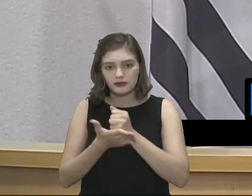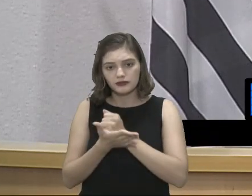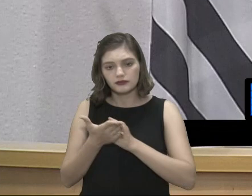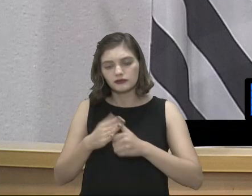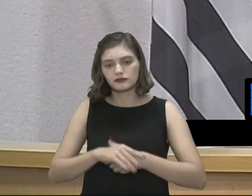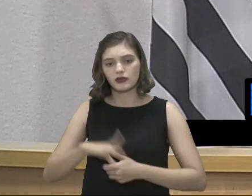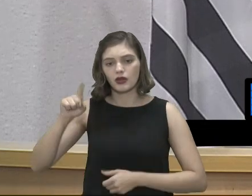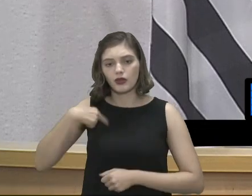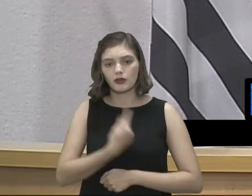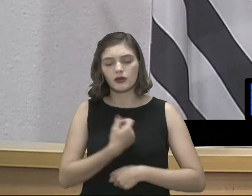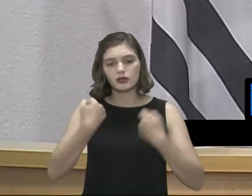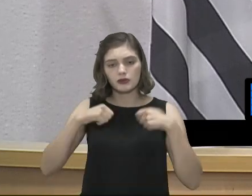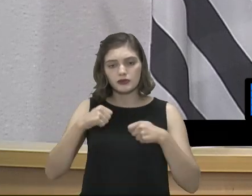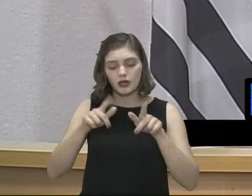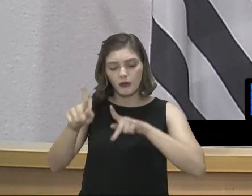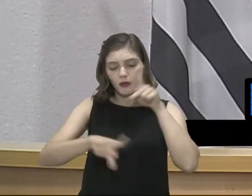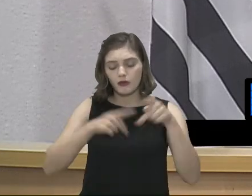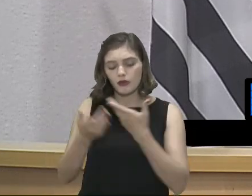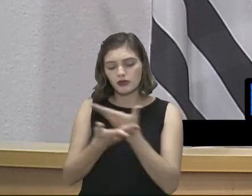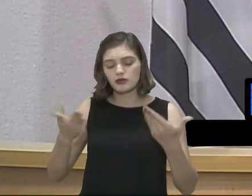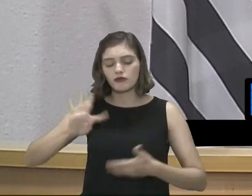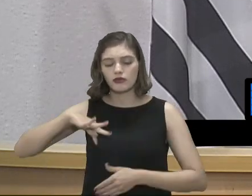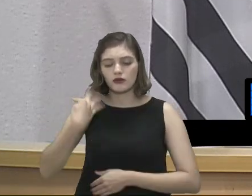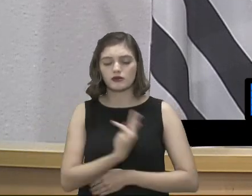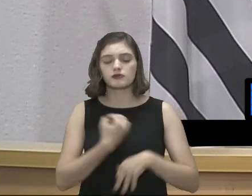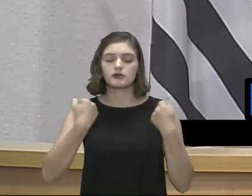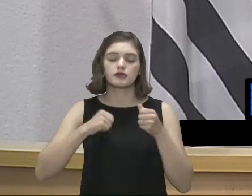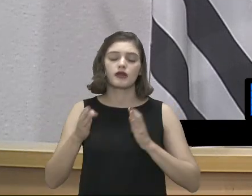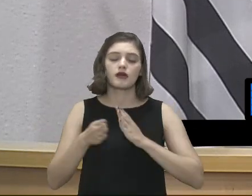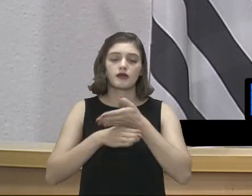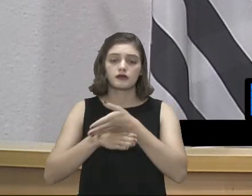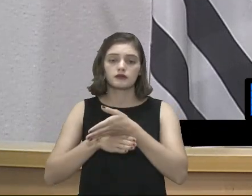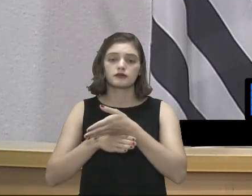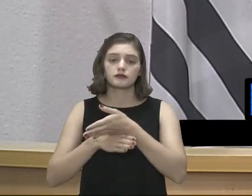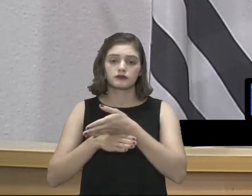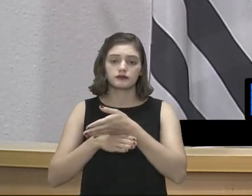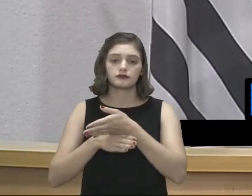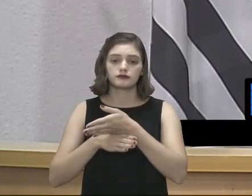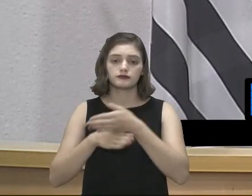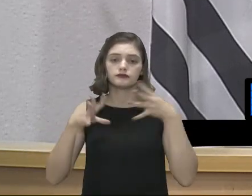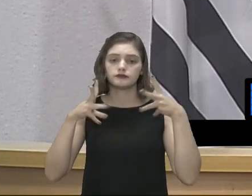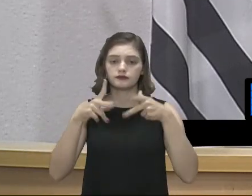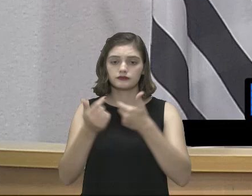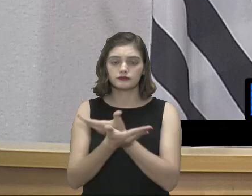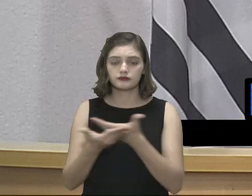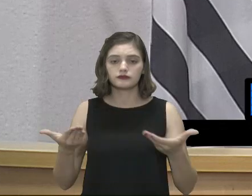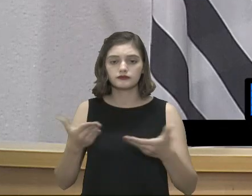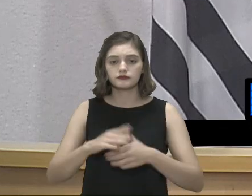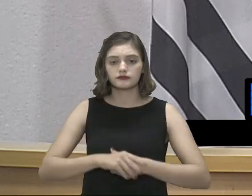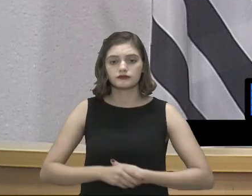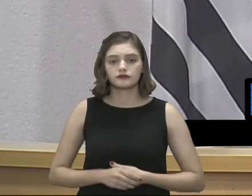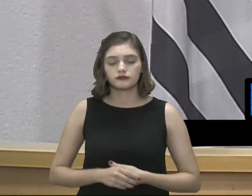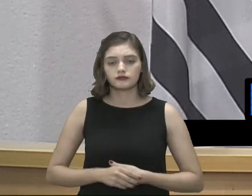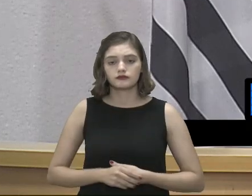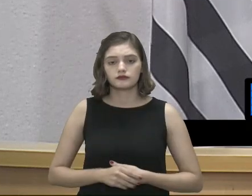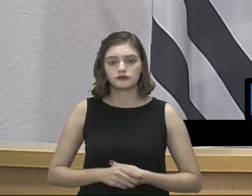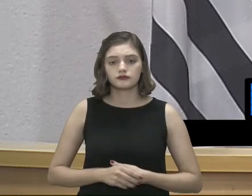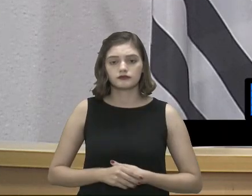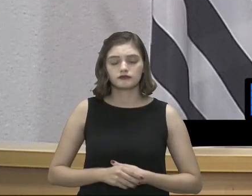né? Nós precisamos, a população trans precisa ter acesso a todas as outras coisas da